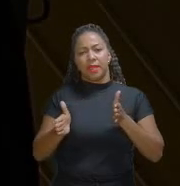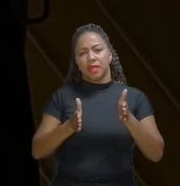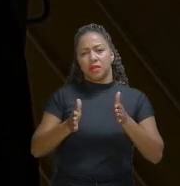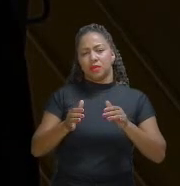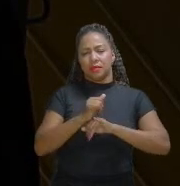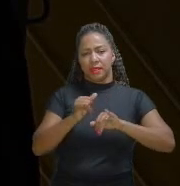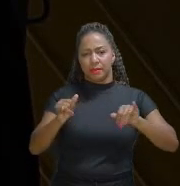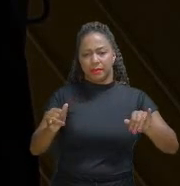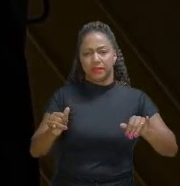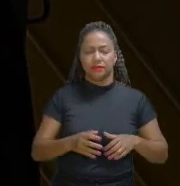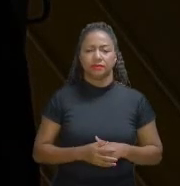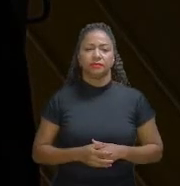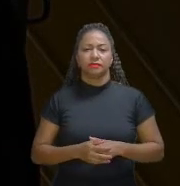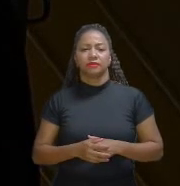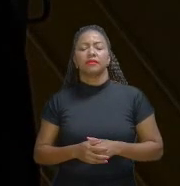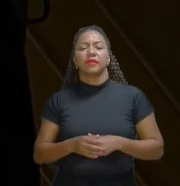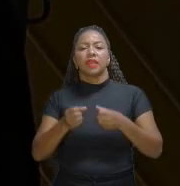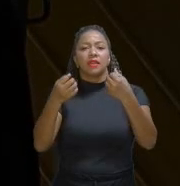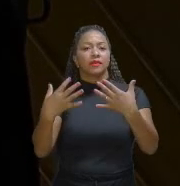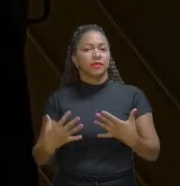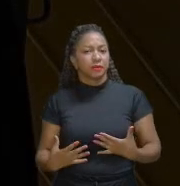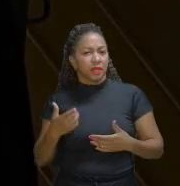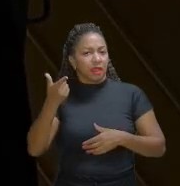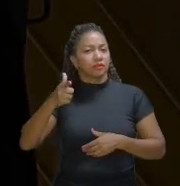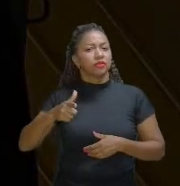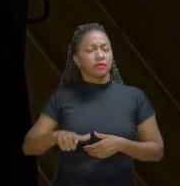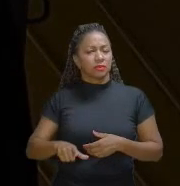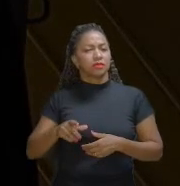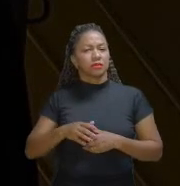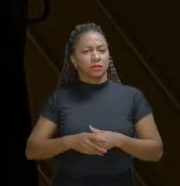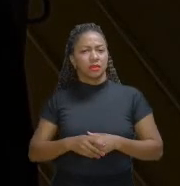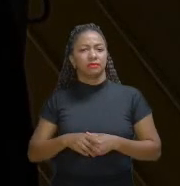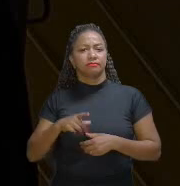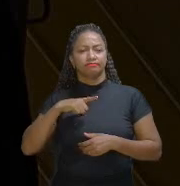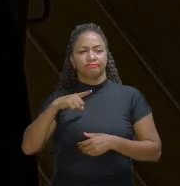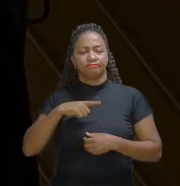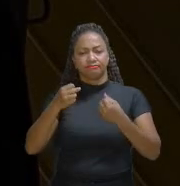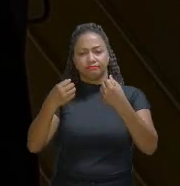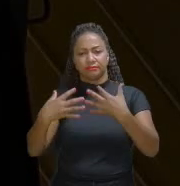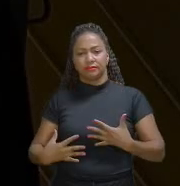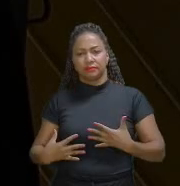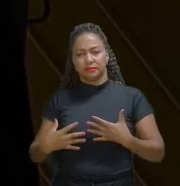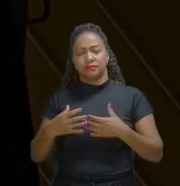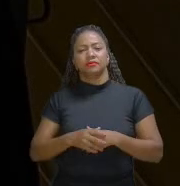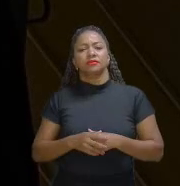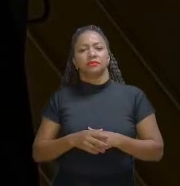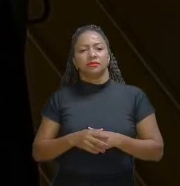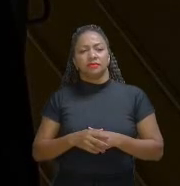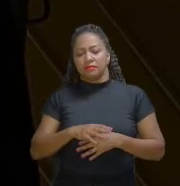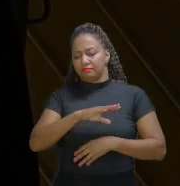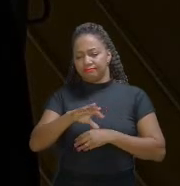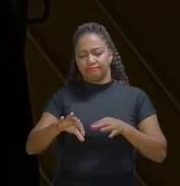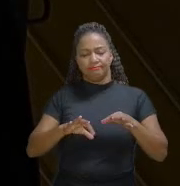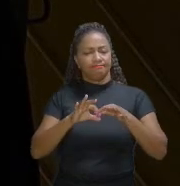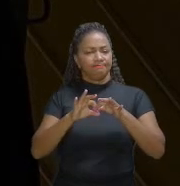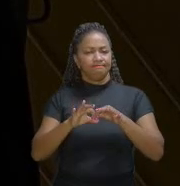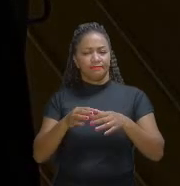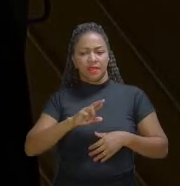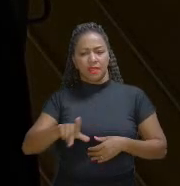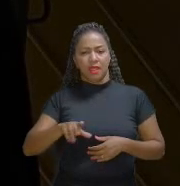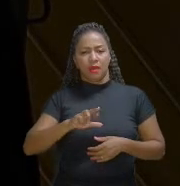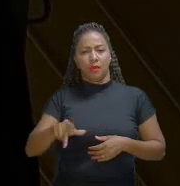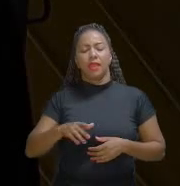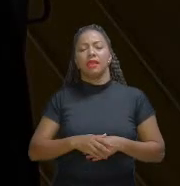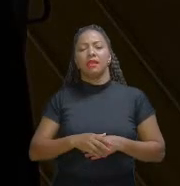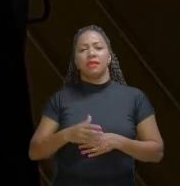destes autos. Importa destacar ainda que, mais uma vez, esse precedente é persuasivo e não vinculante. No caso